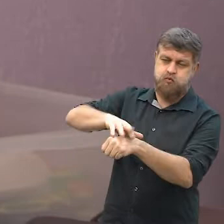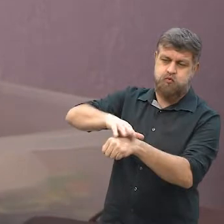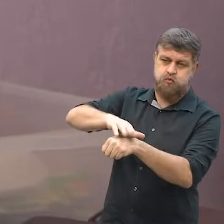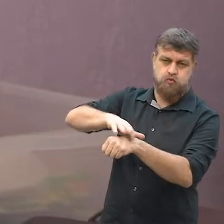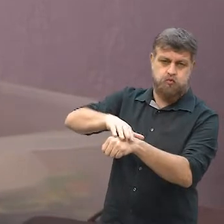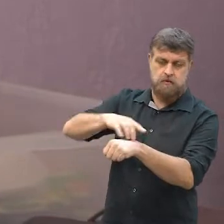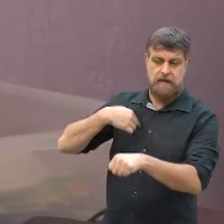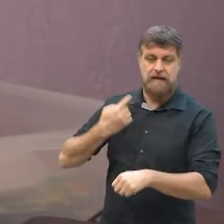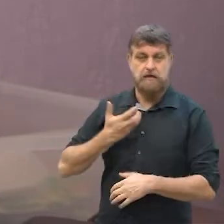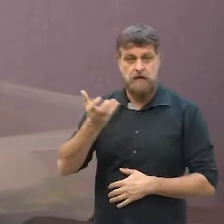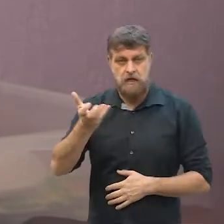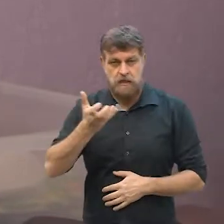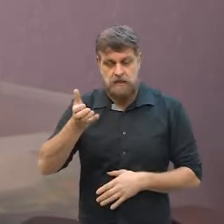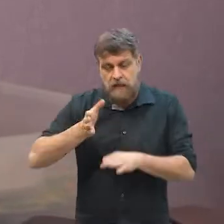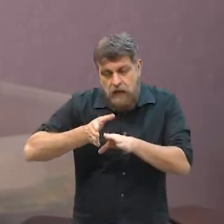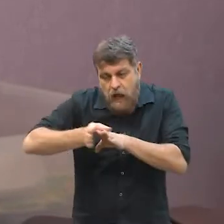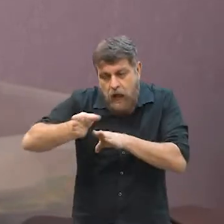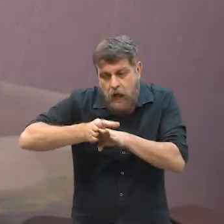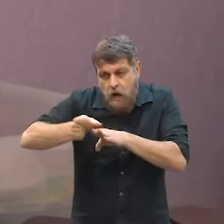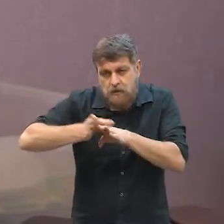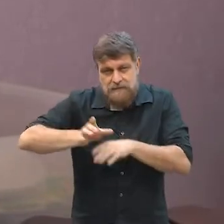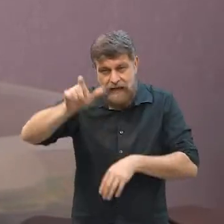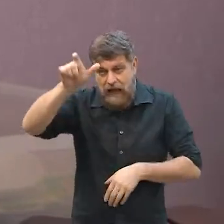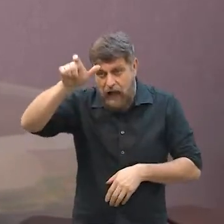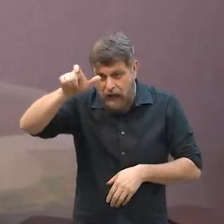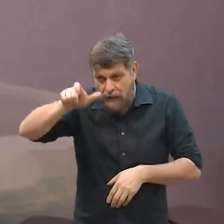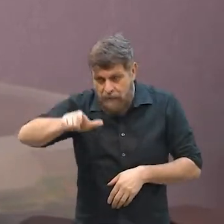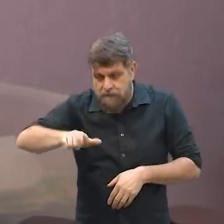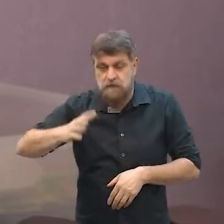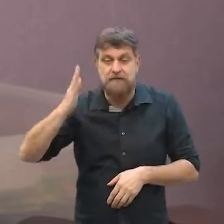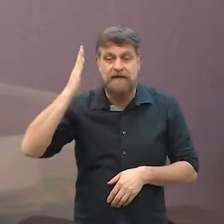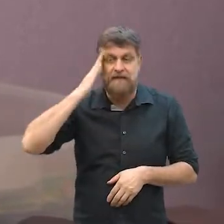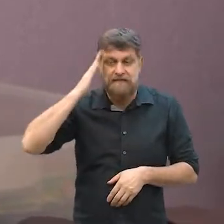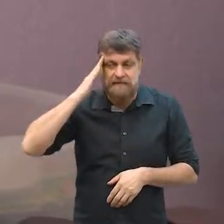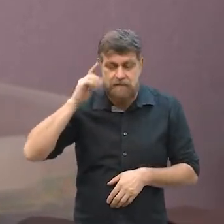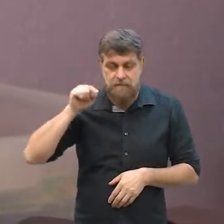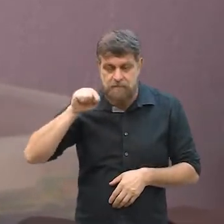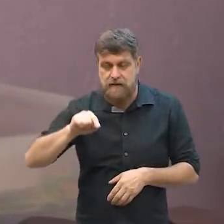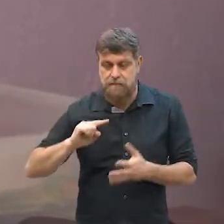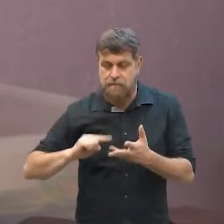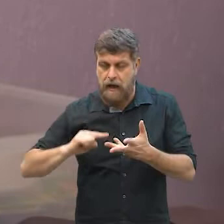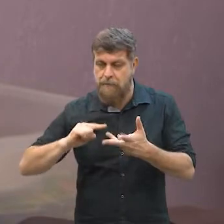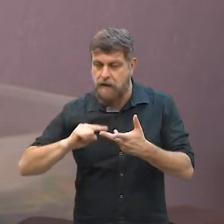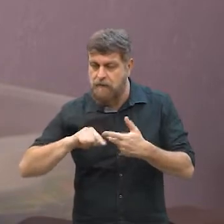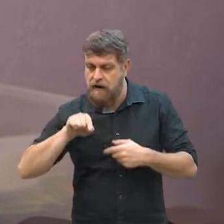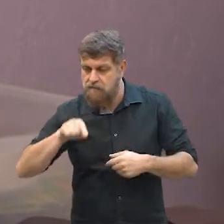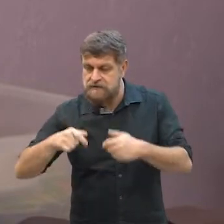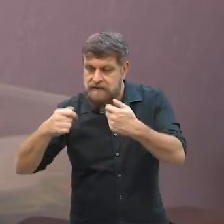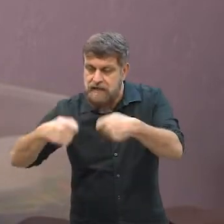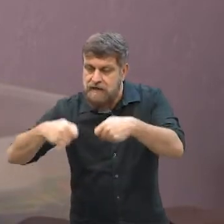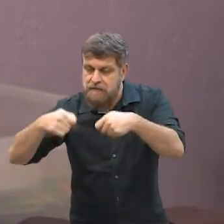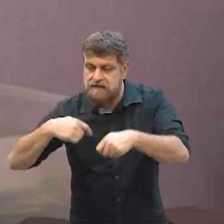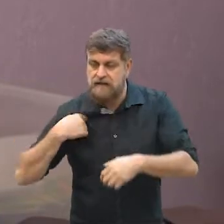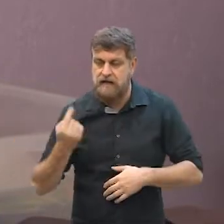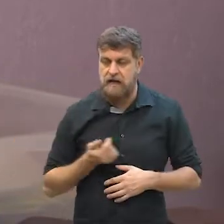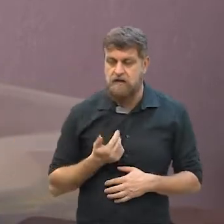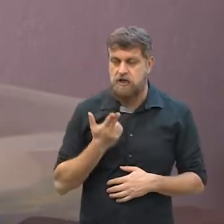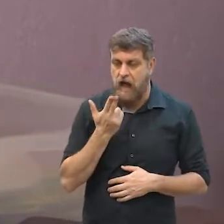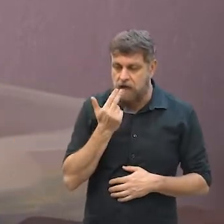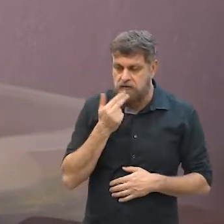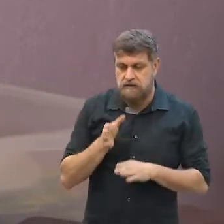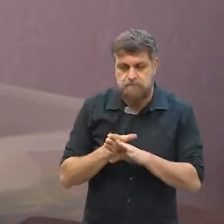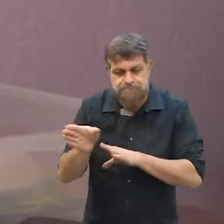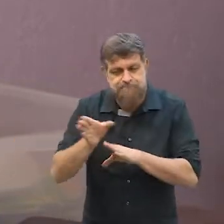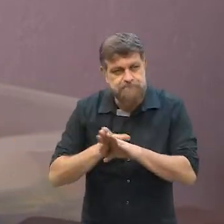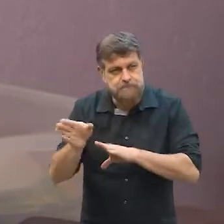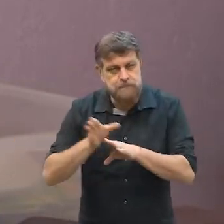gente quer aconselhar o paciente, orientar, educar, não quer a pessoa presa com a gente a vida inteira,